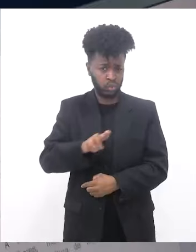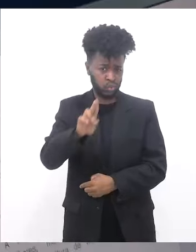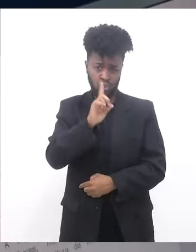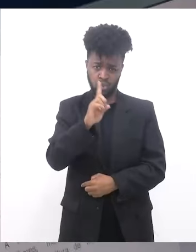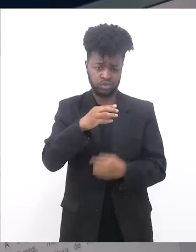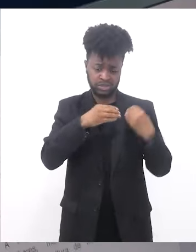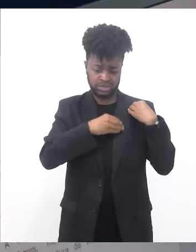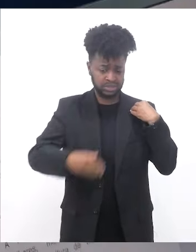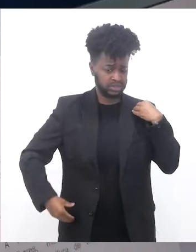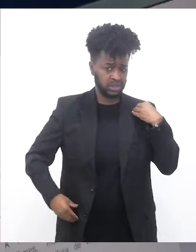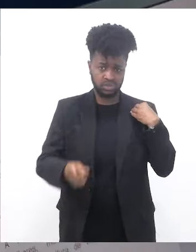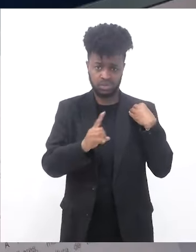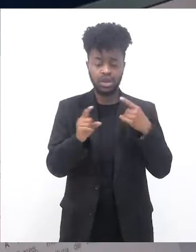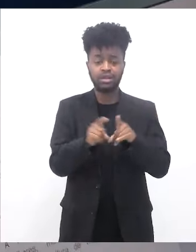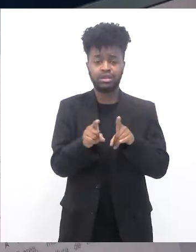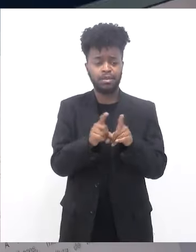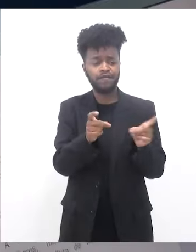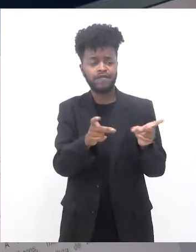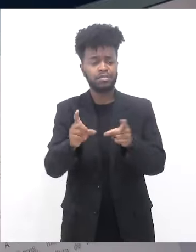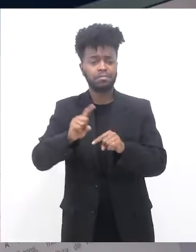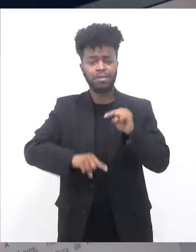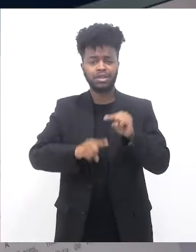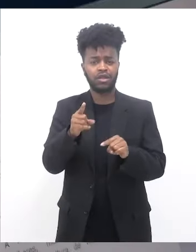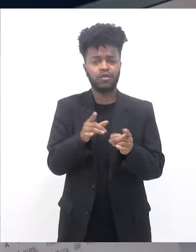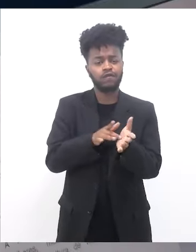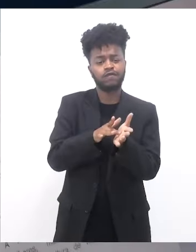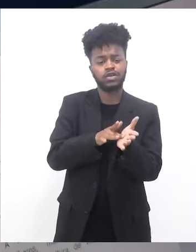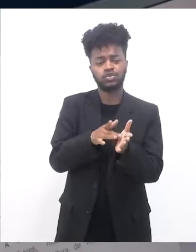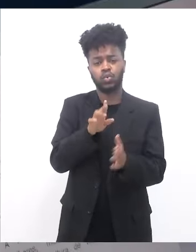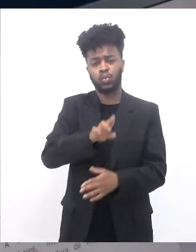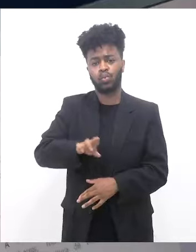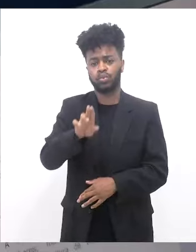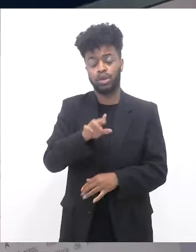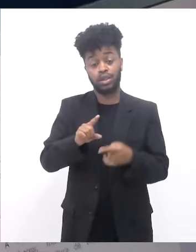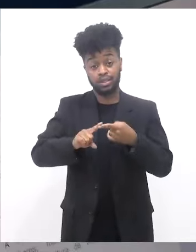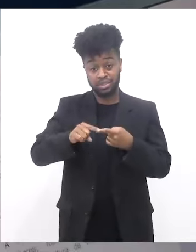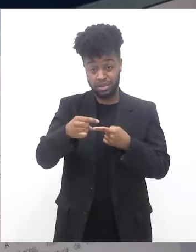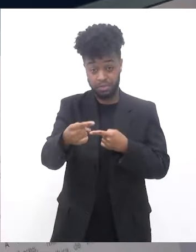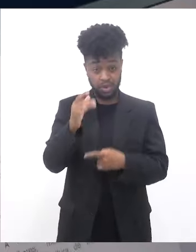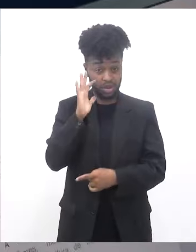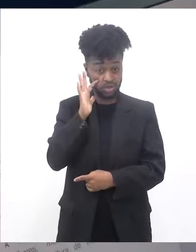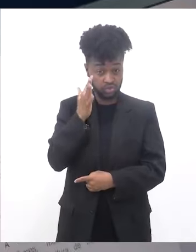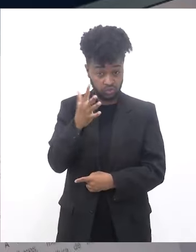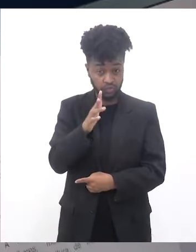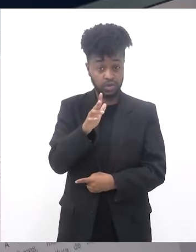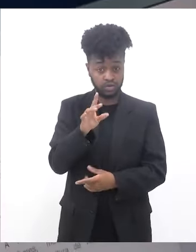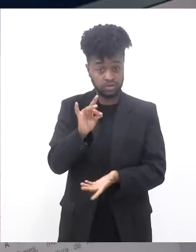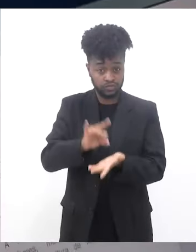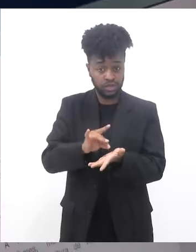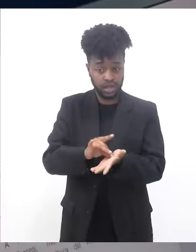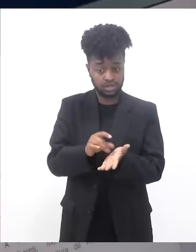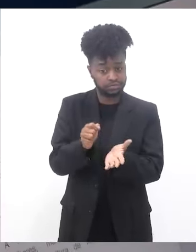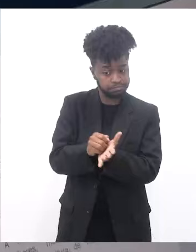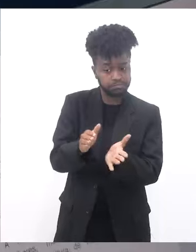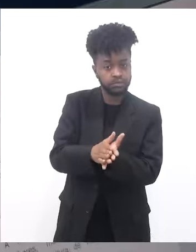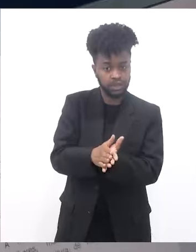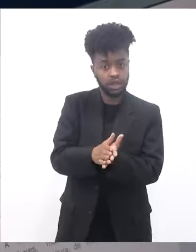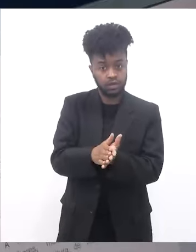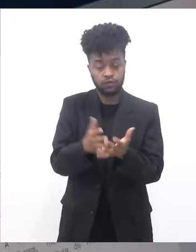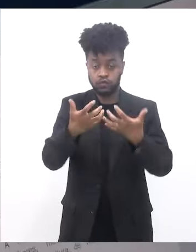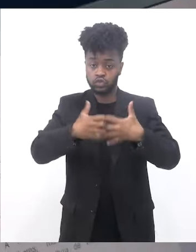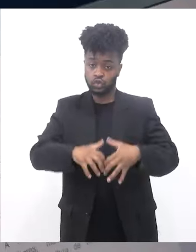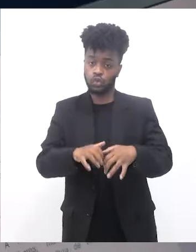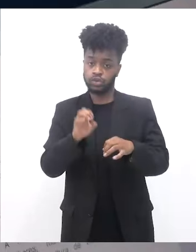não usava cinto de jeito nenhum. Ainda vendiam umas gambiarras, assim, para enganar. E aí, quando resolveram aplicar essa lei, ela